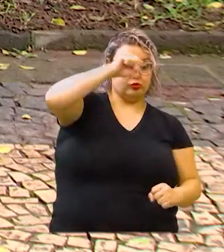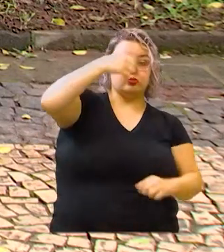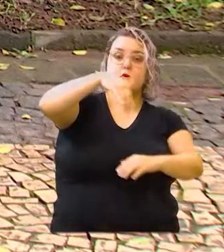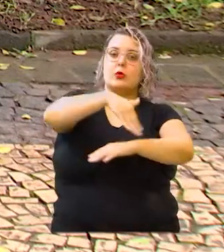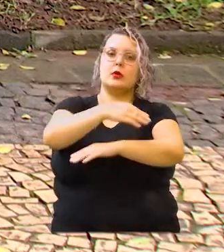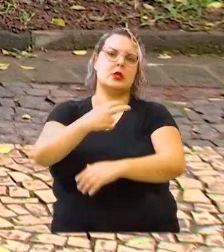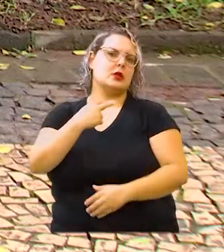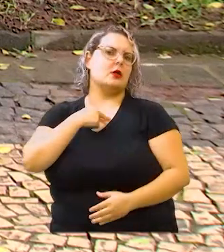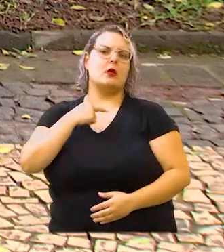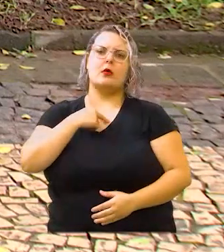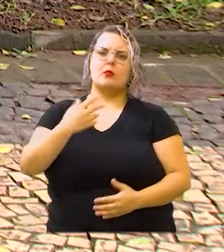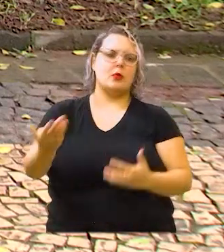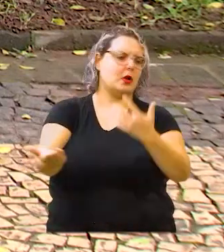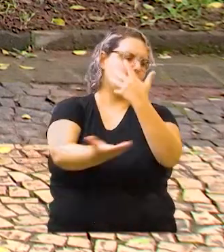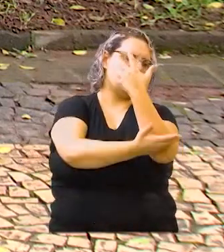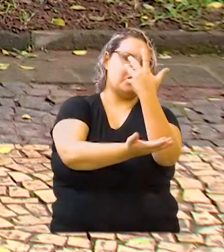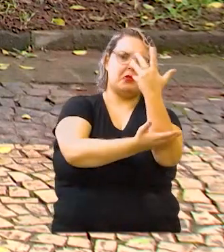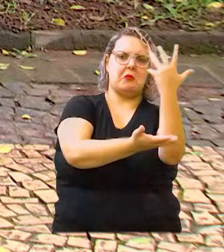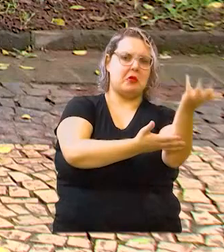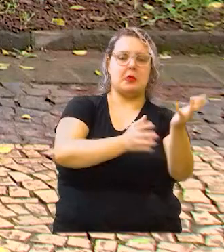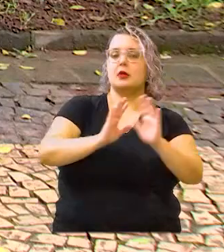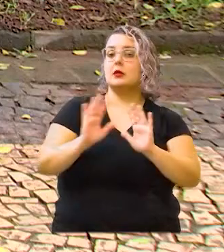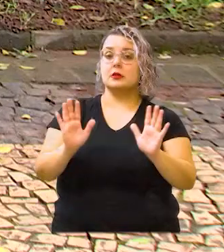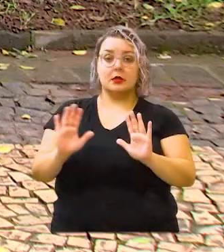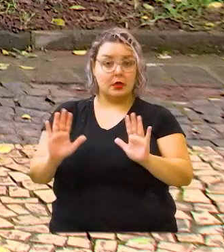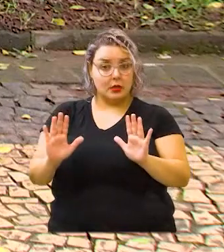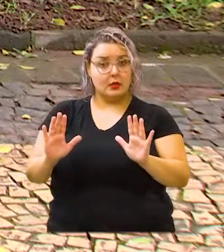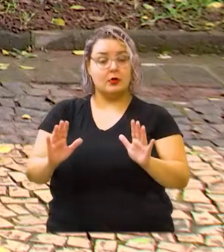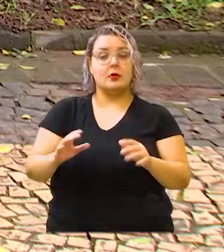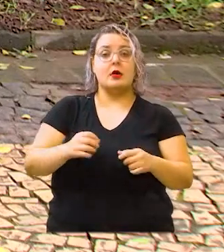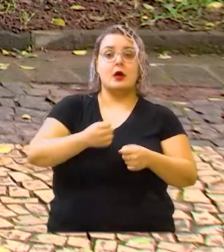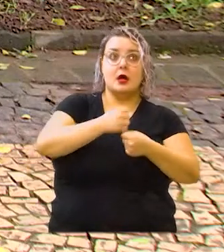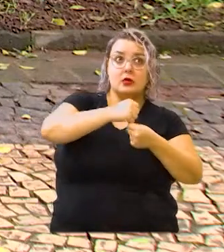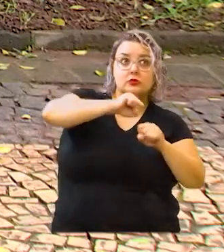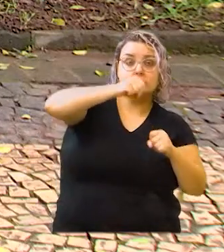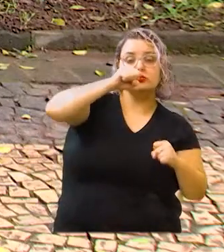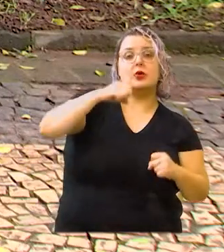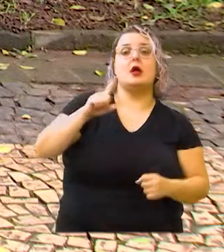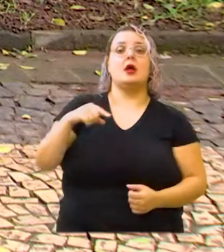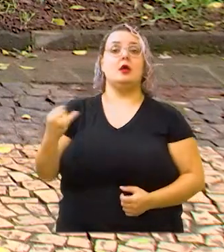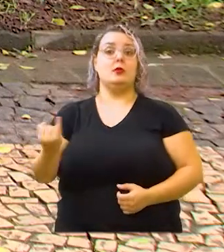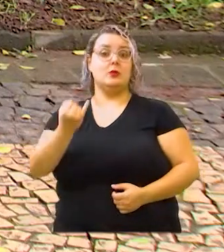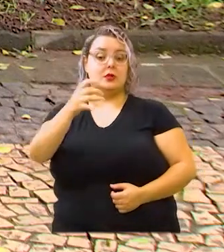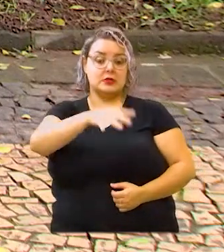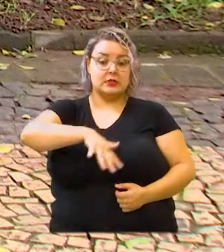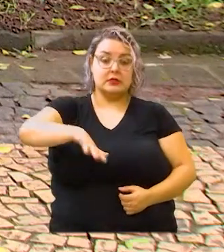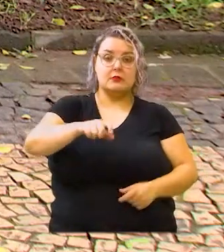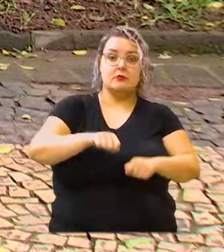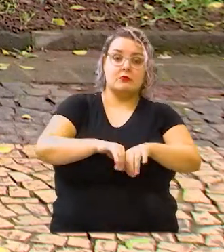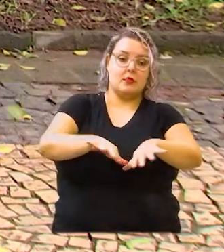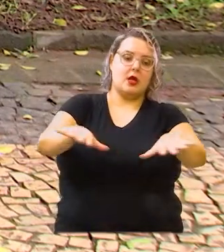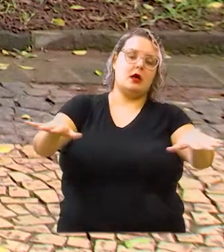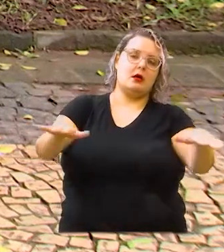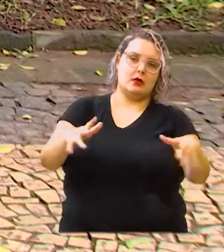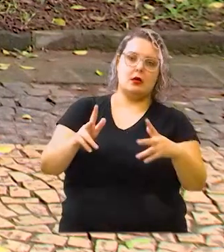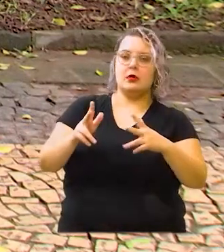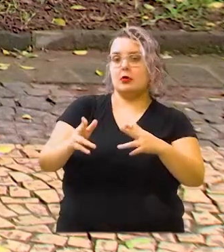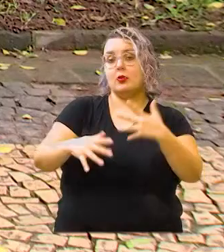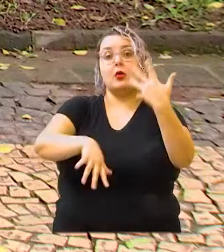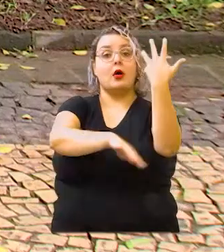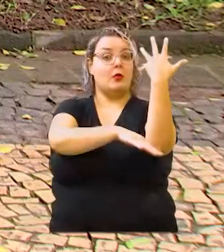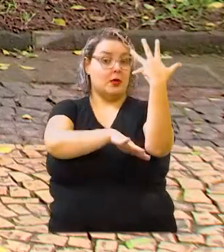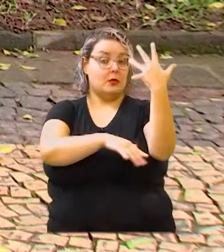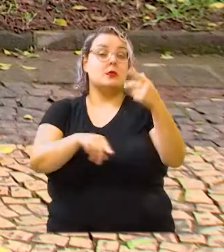ruas, elas não devem ser retiradas. As árvores grandes, elas são importantes tanto nas áreas mais amplas, como